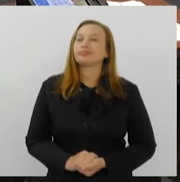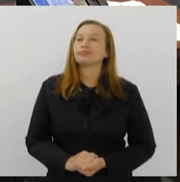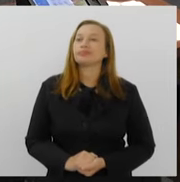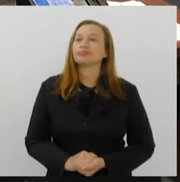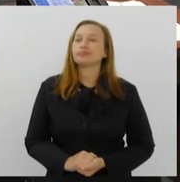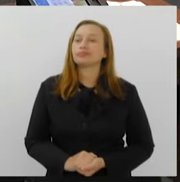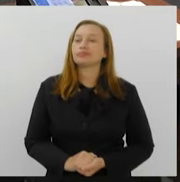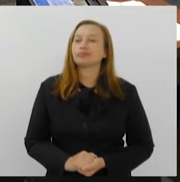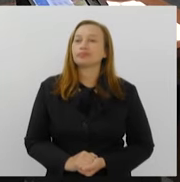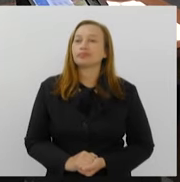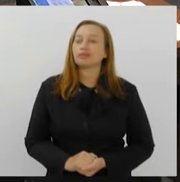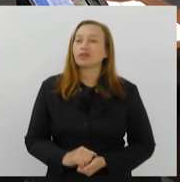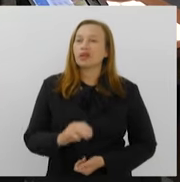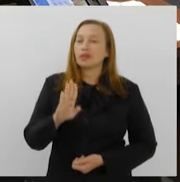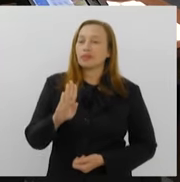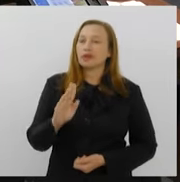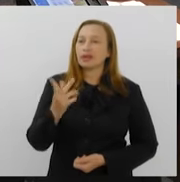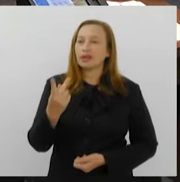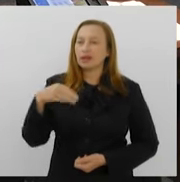BNH.